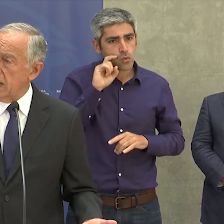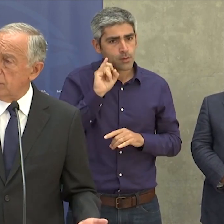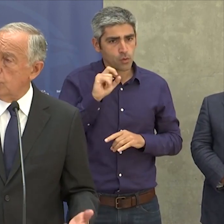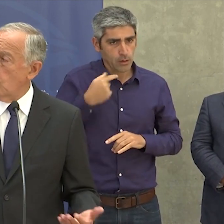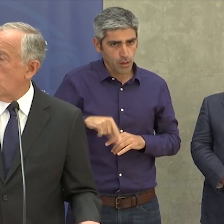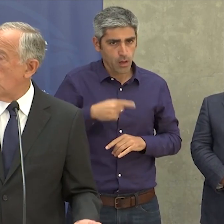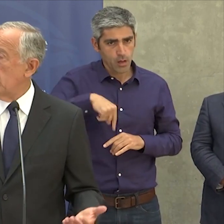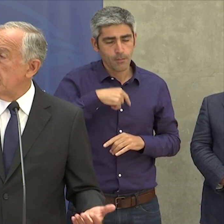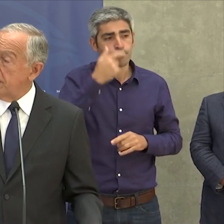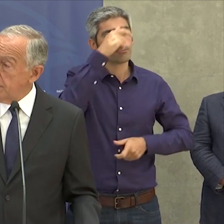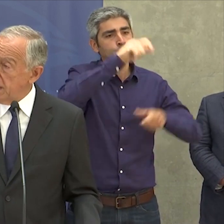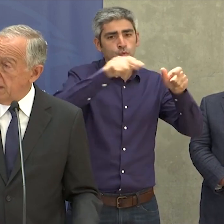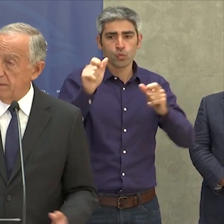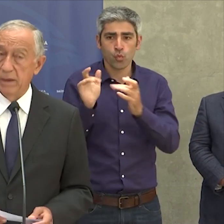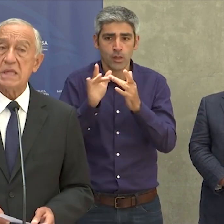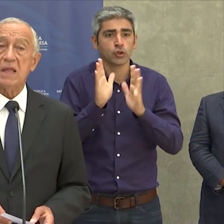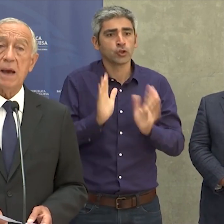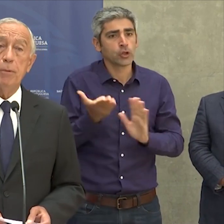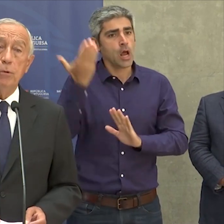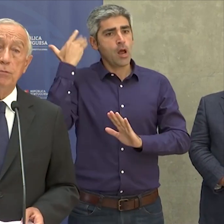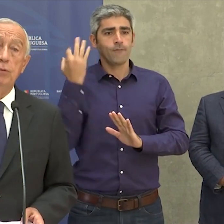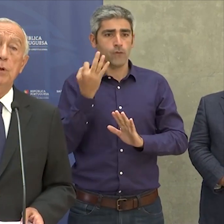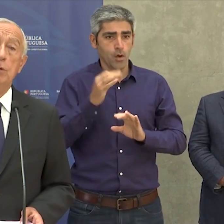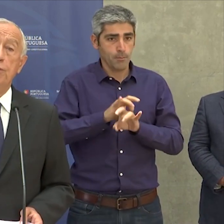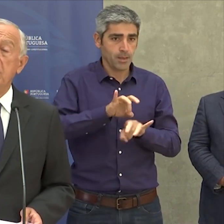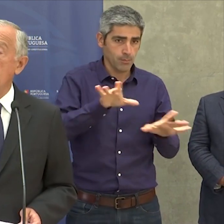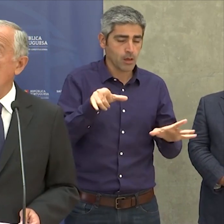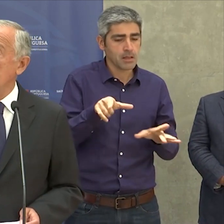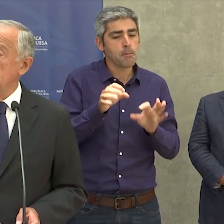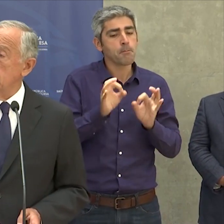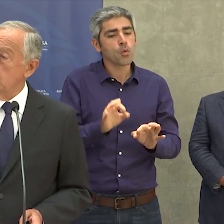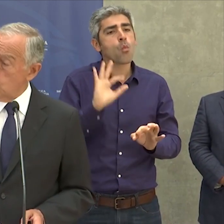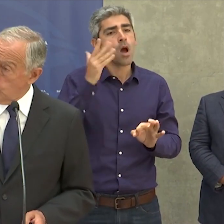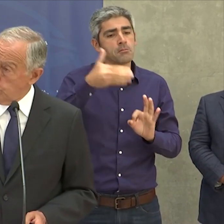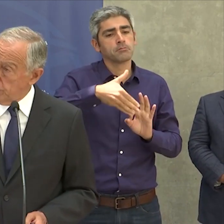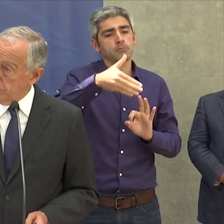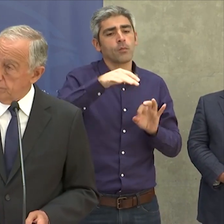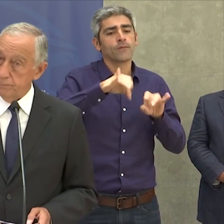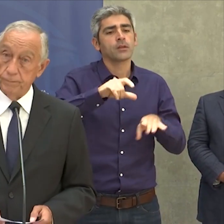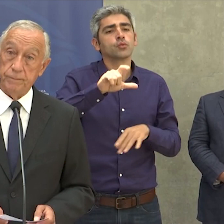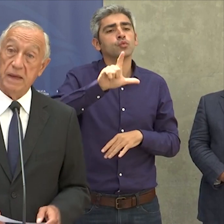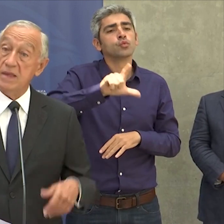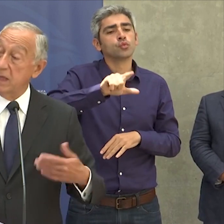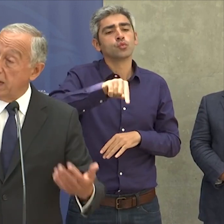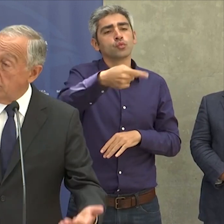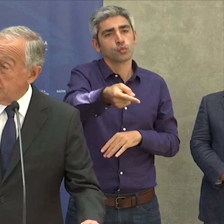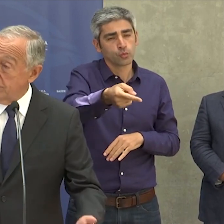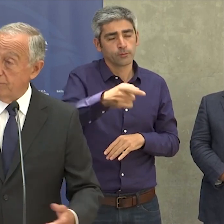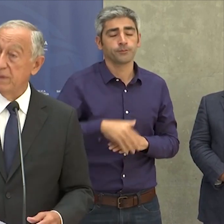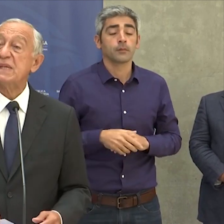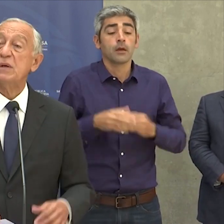têm contacto com a pandemia, estará pronto no final de julho. A que